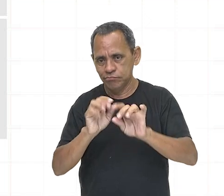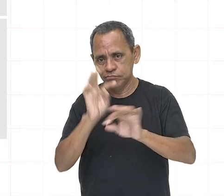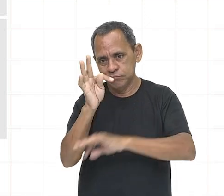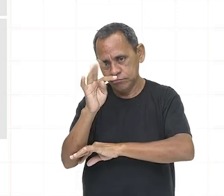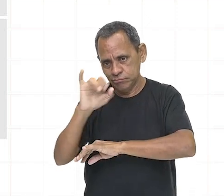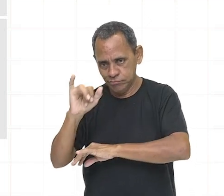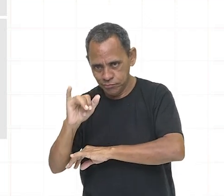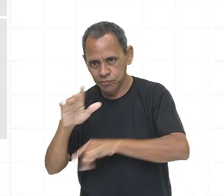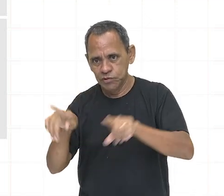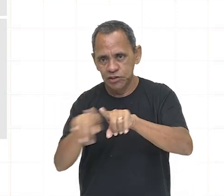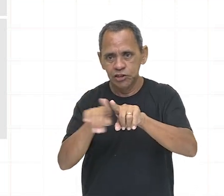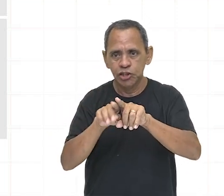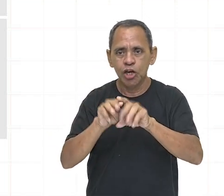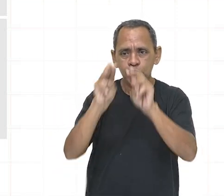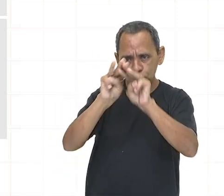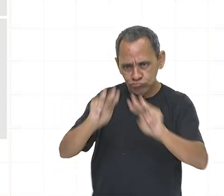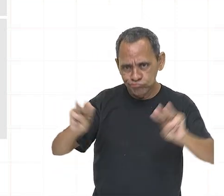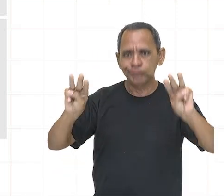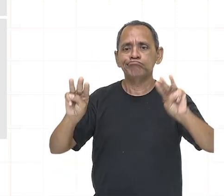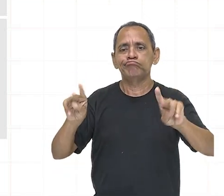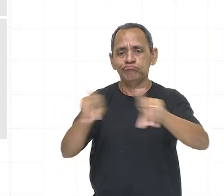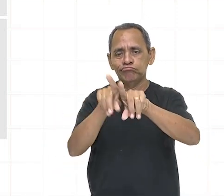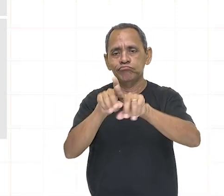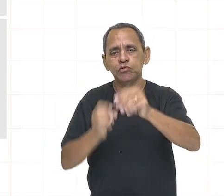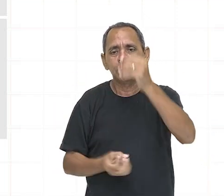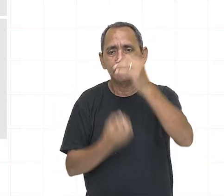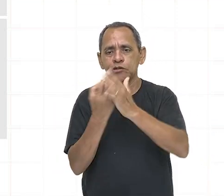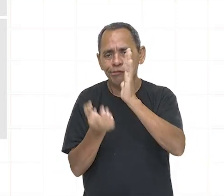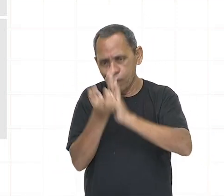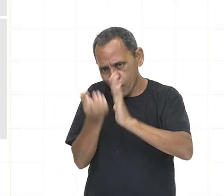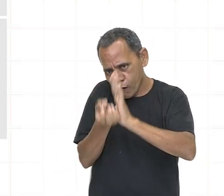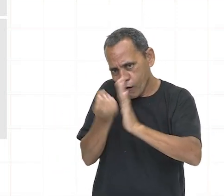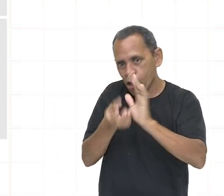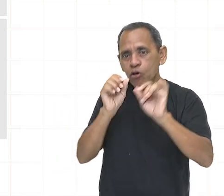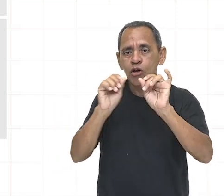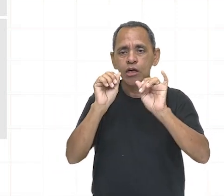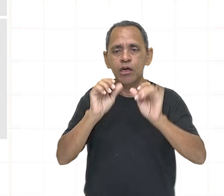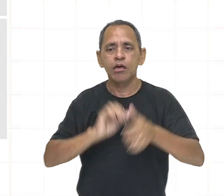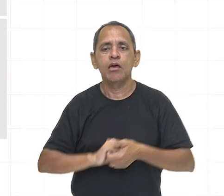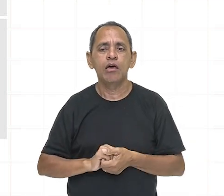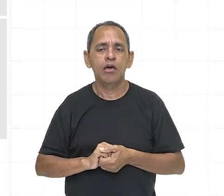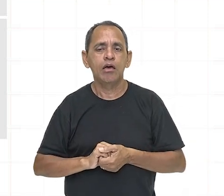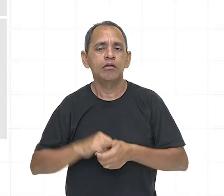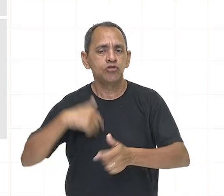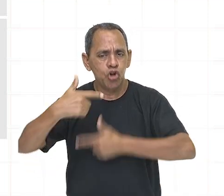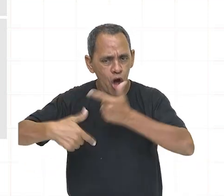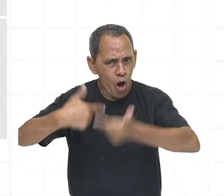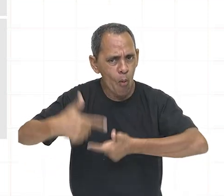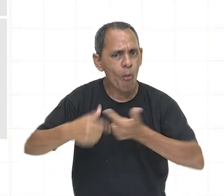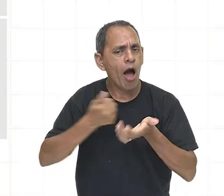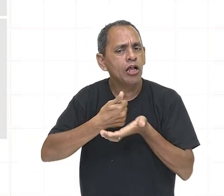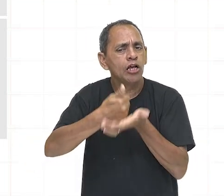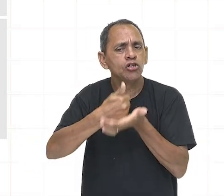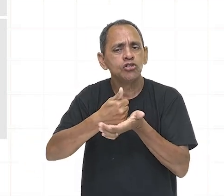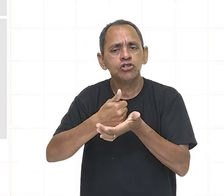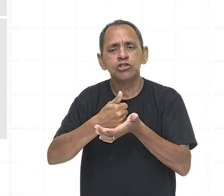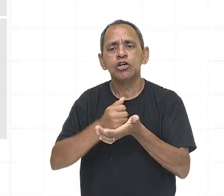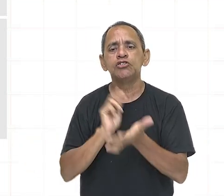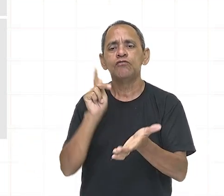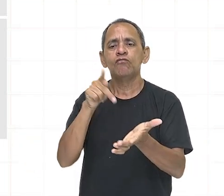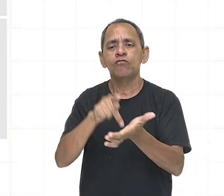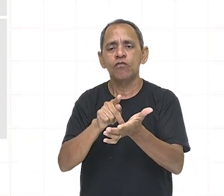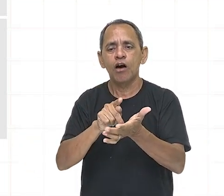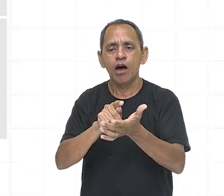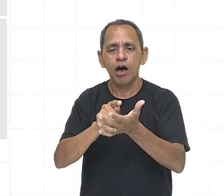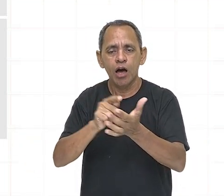quanto de software. E cria, gente, uma fonte de renda e emprego que acaba ajudando bastante também, impulsionando